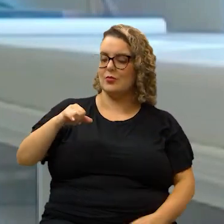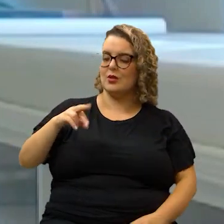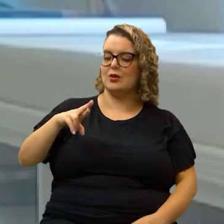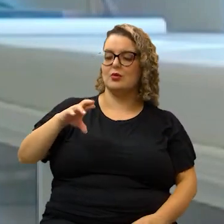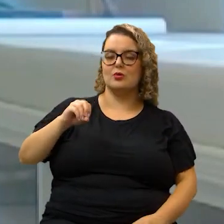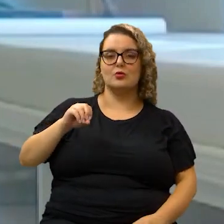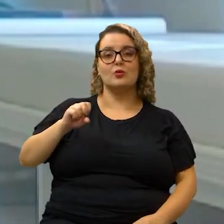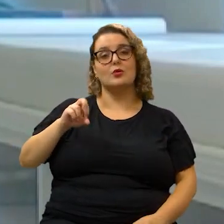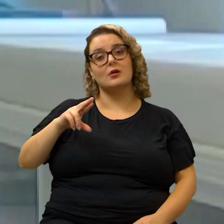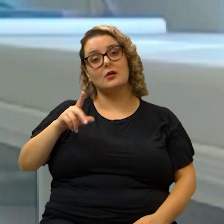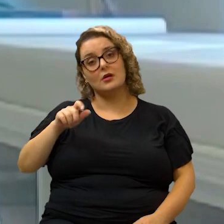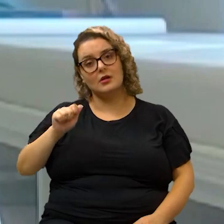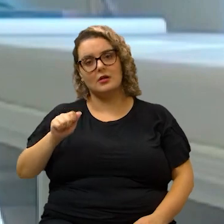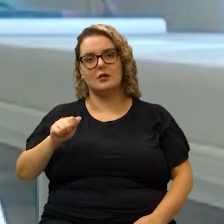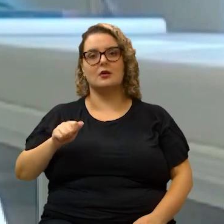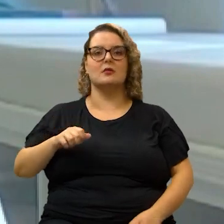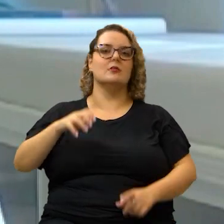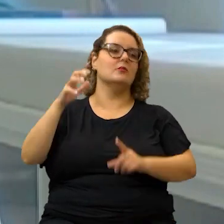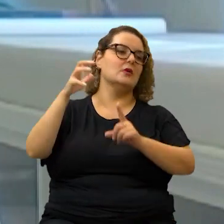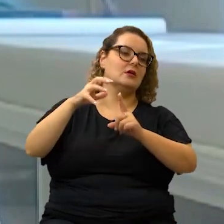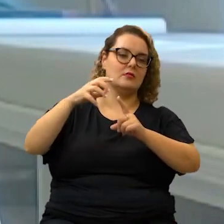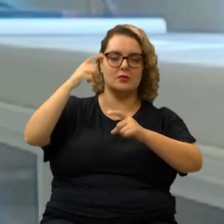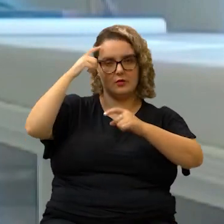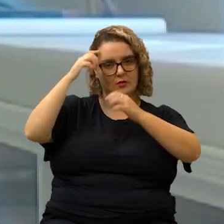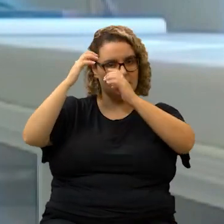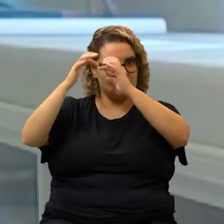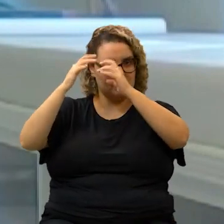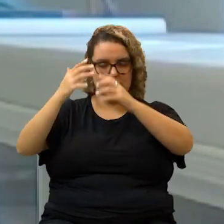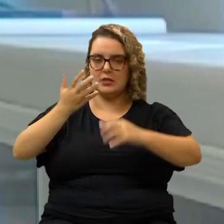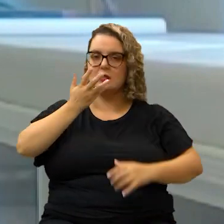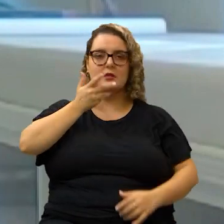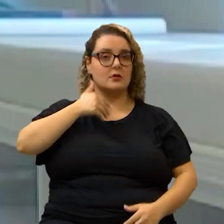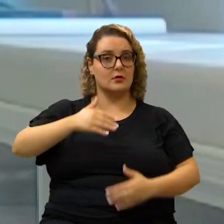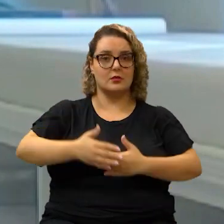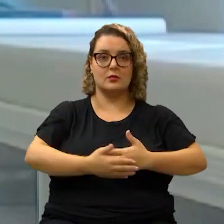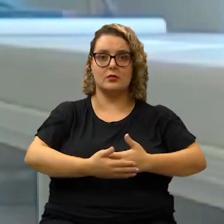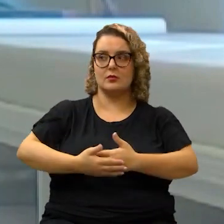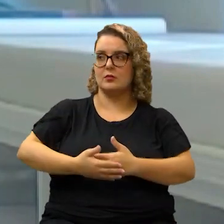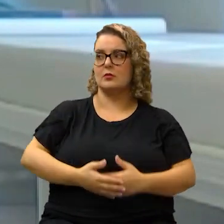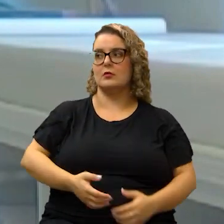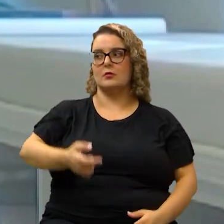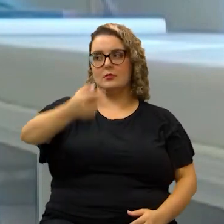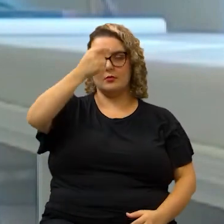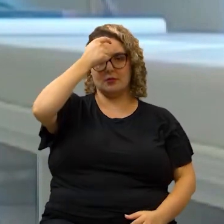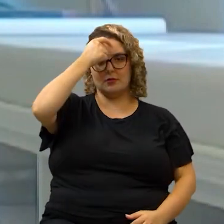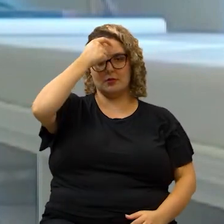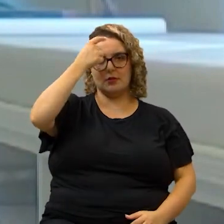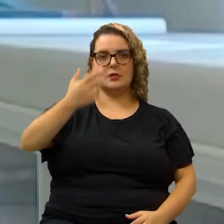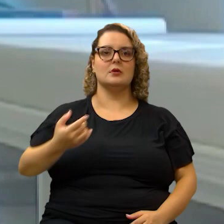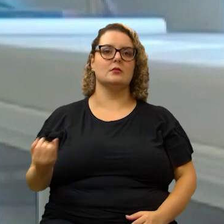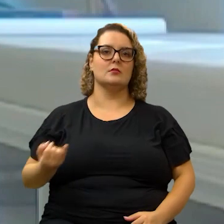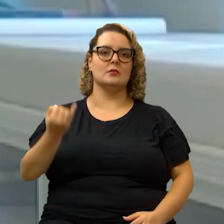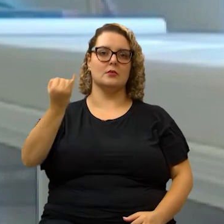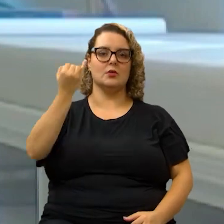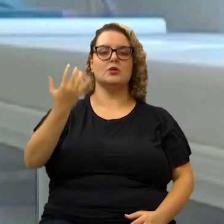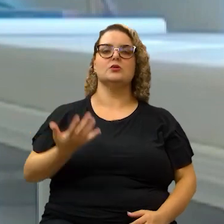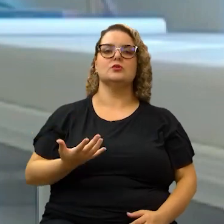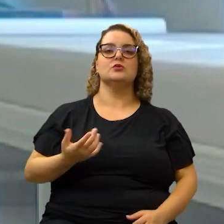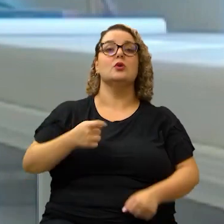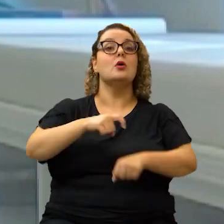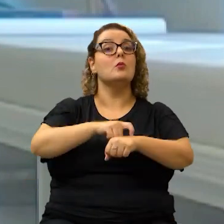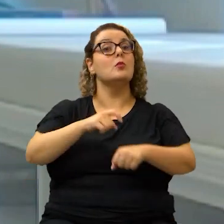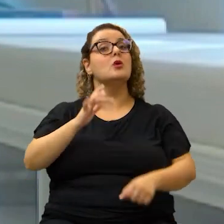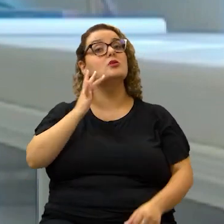essa conscientização de que é um momento de ouro para esse bebê realmente. Então, assim, as